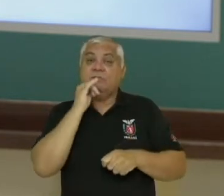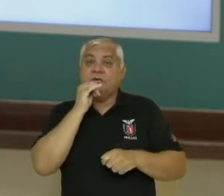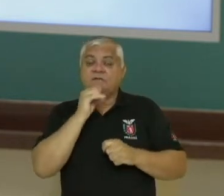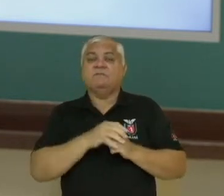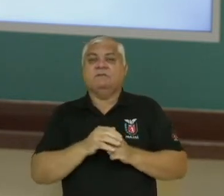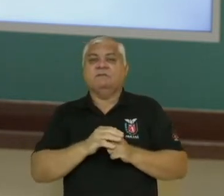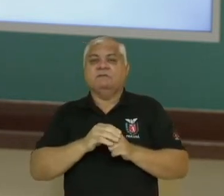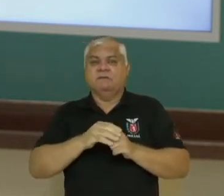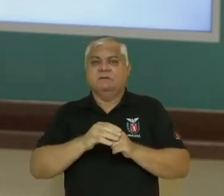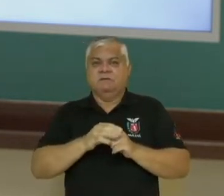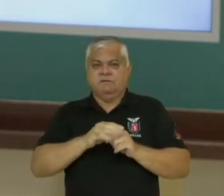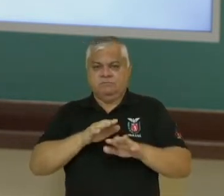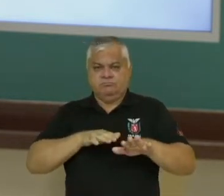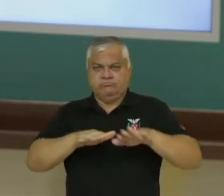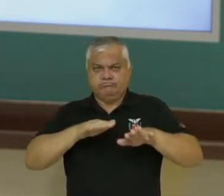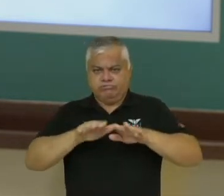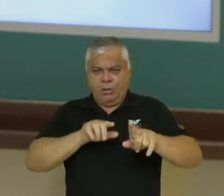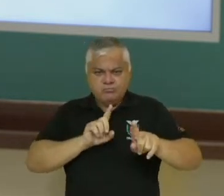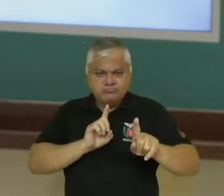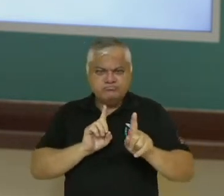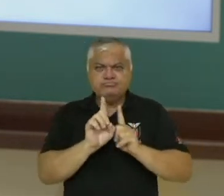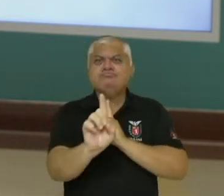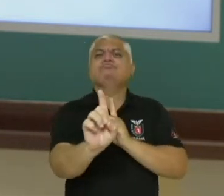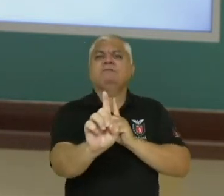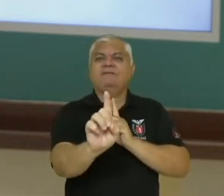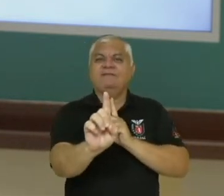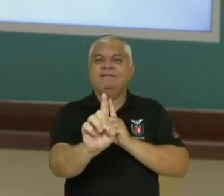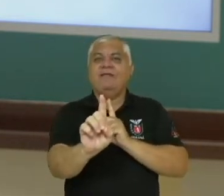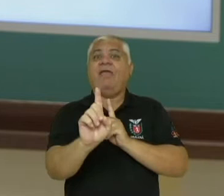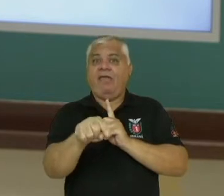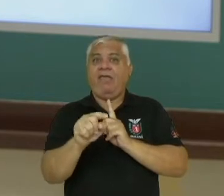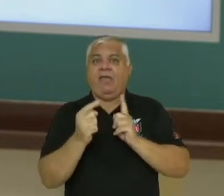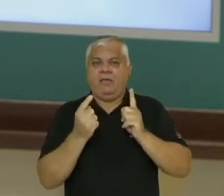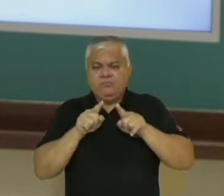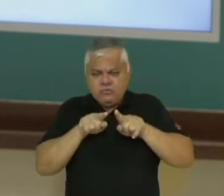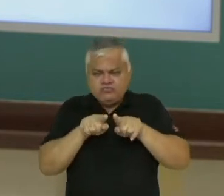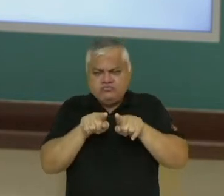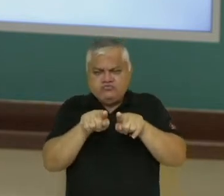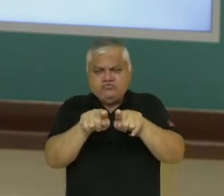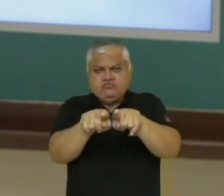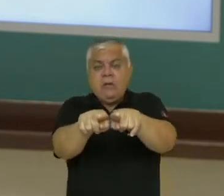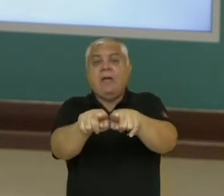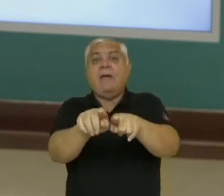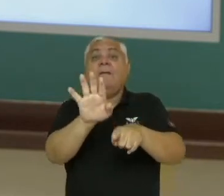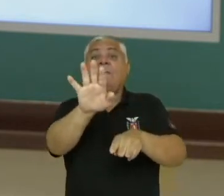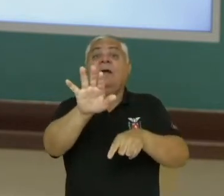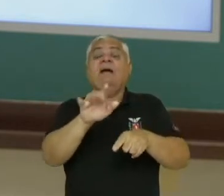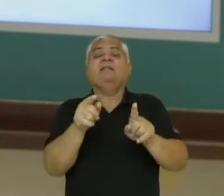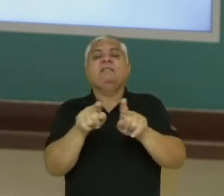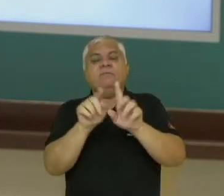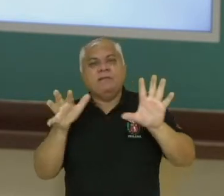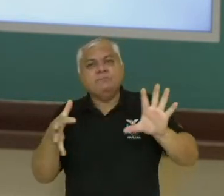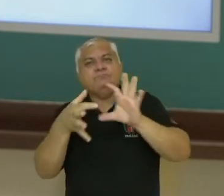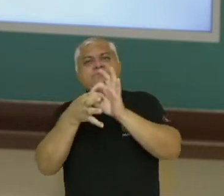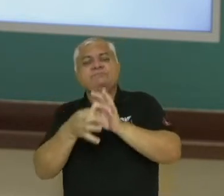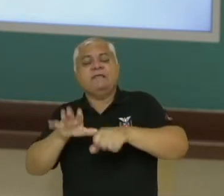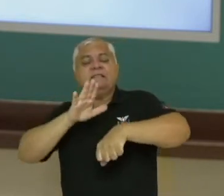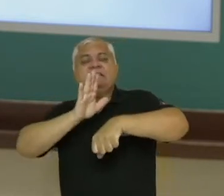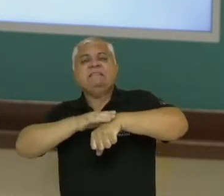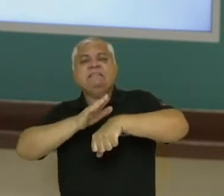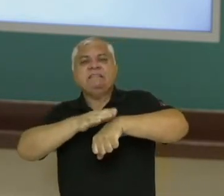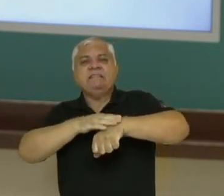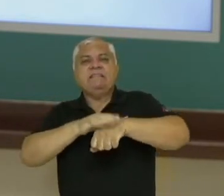com o deslocamento, ou seja, ela é diretamente proporcional, certo? Enquanto que com o tempo ela é uma